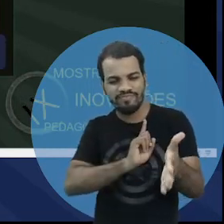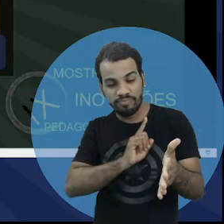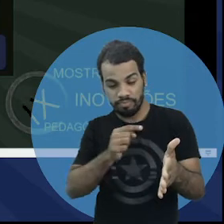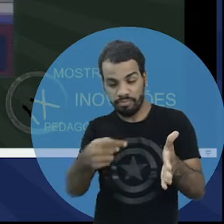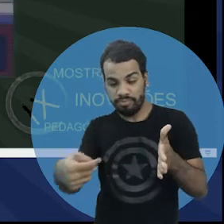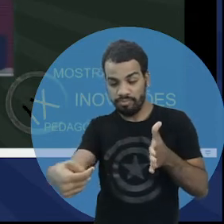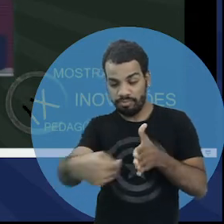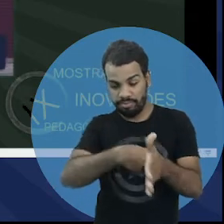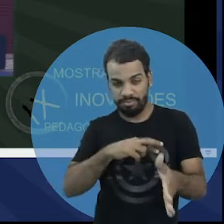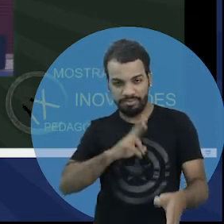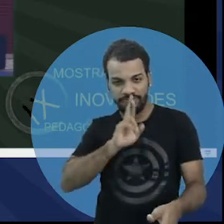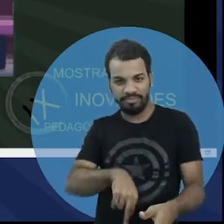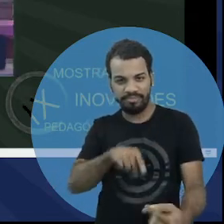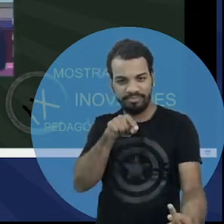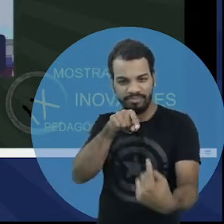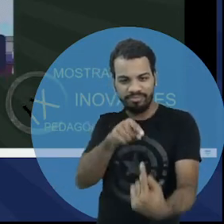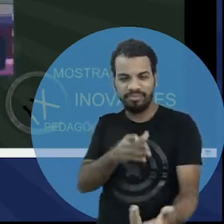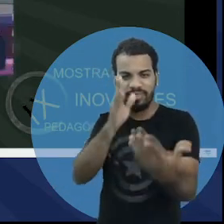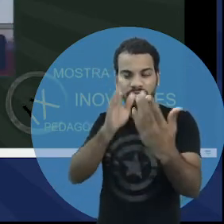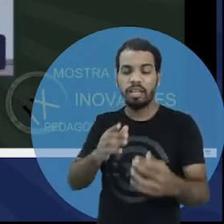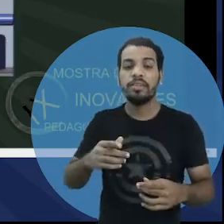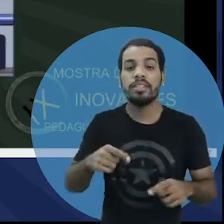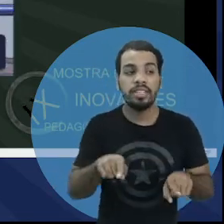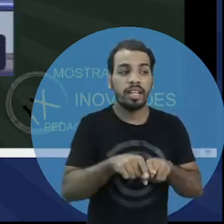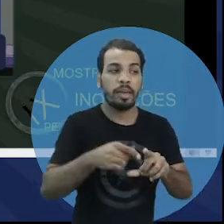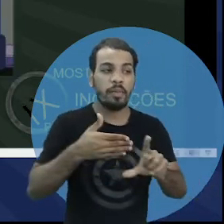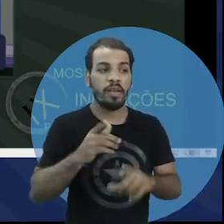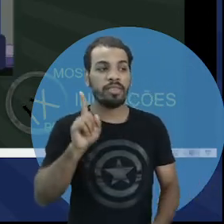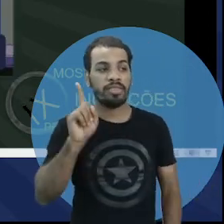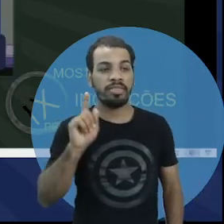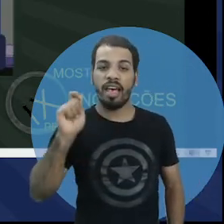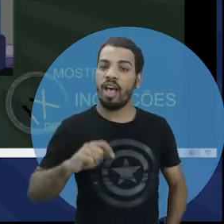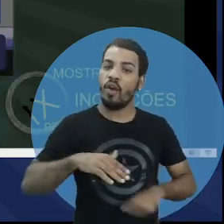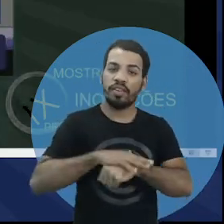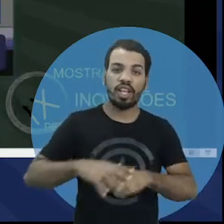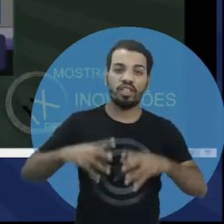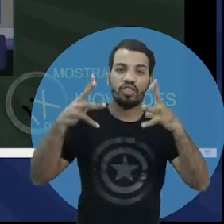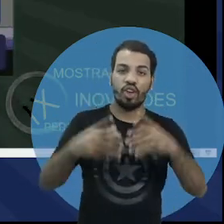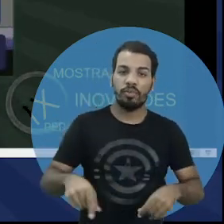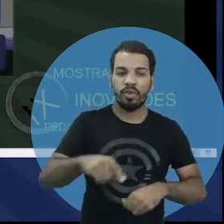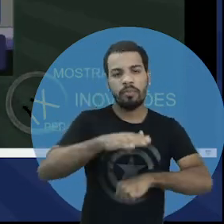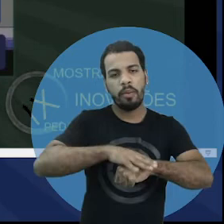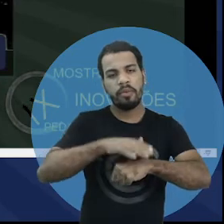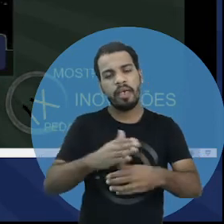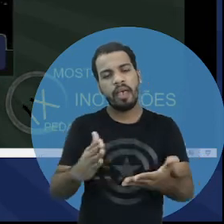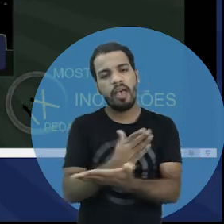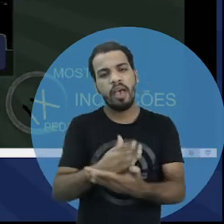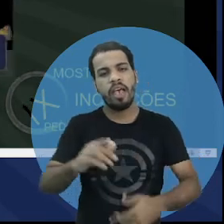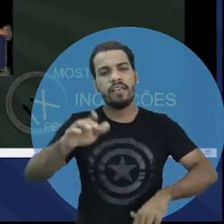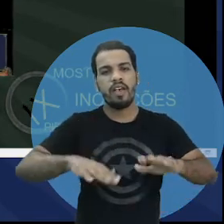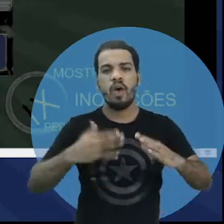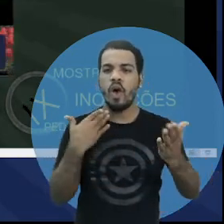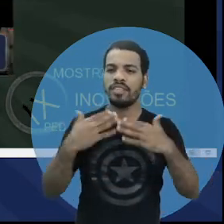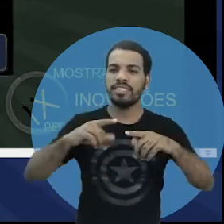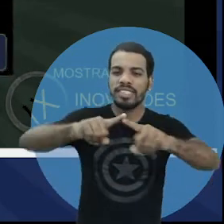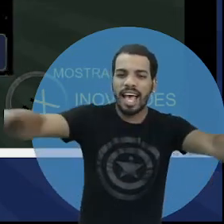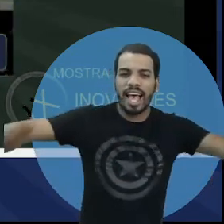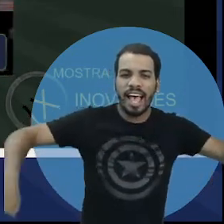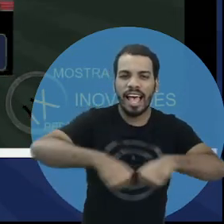fácil. E a plataforma também dá a possibilidade do professor conversar com todo mundo, né? Que em alguns momentos você quer falar com a sala inteira. Então, você